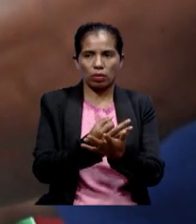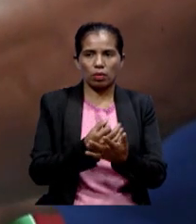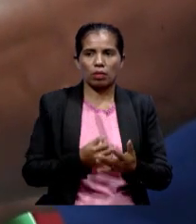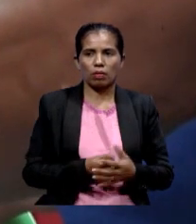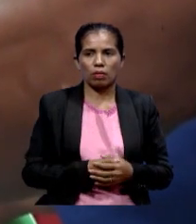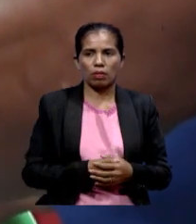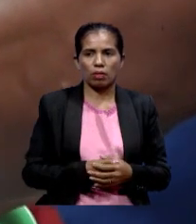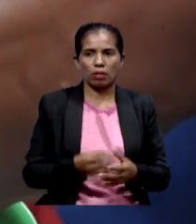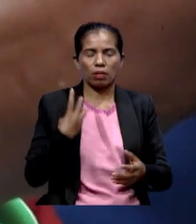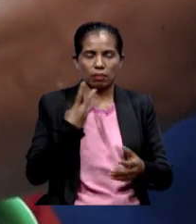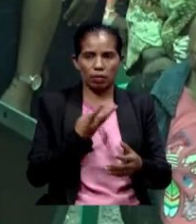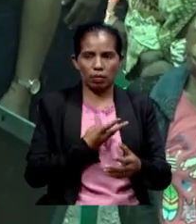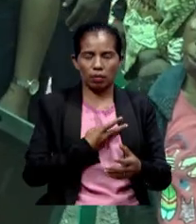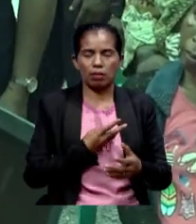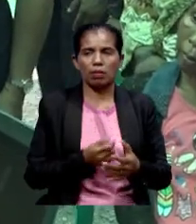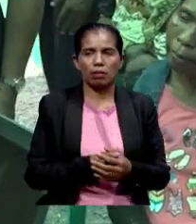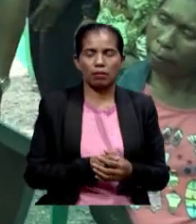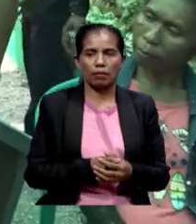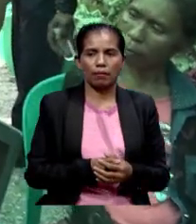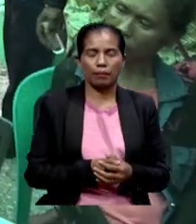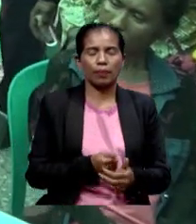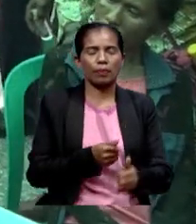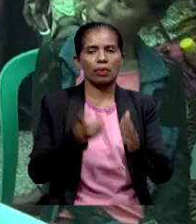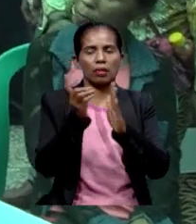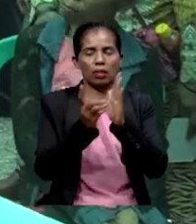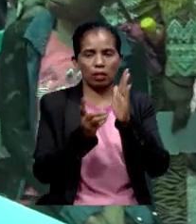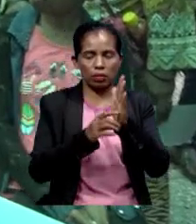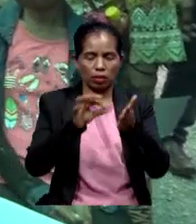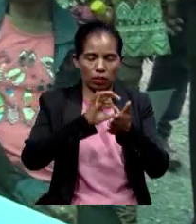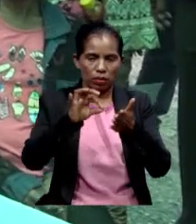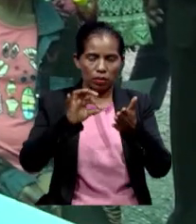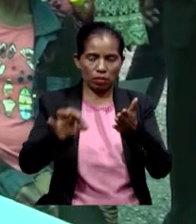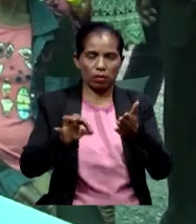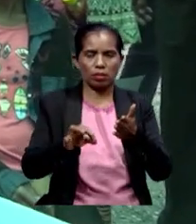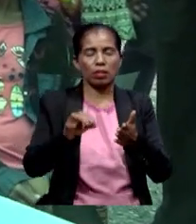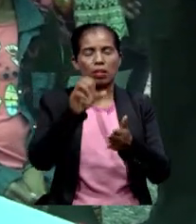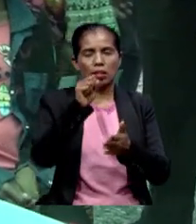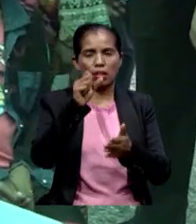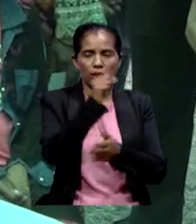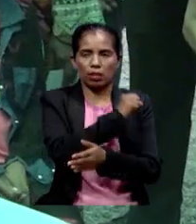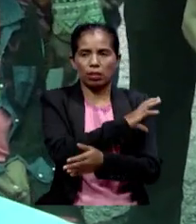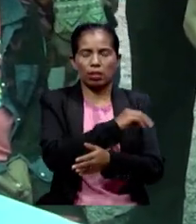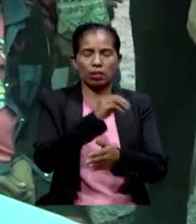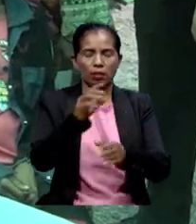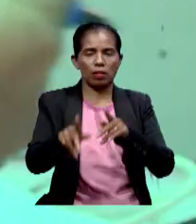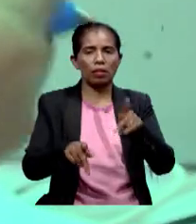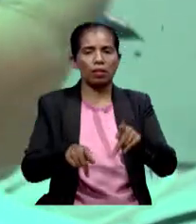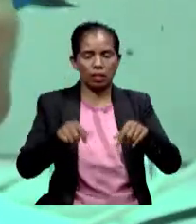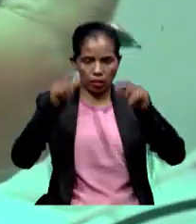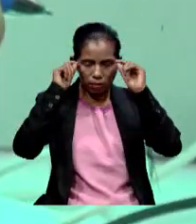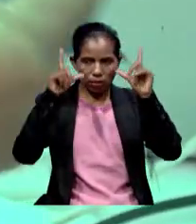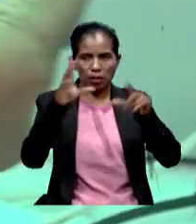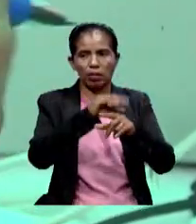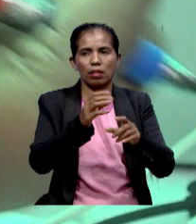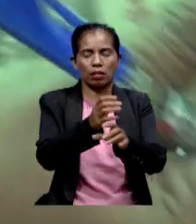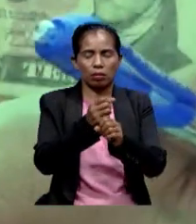ho invalidus mai ami tuir dadus ne be resistu ya Instituto Nasional Segurança Social idosus no invalidus ya teritorio nasional ne be